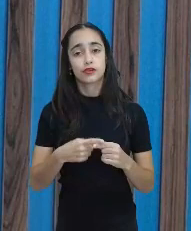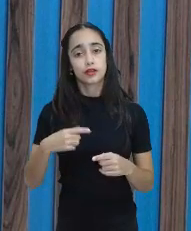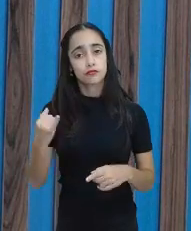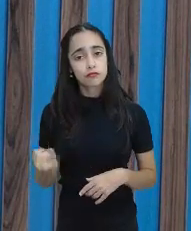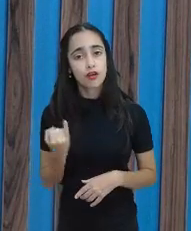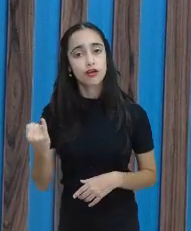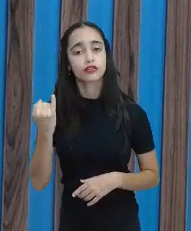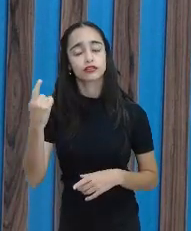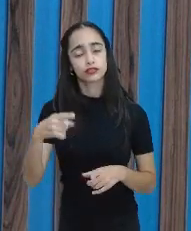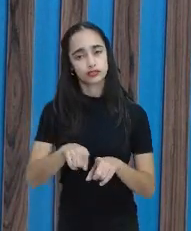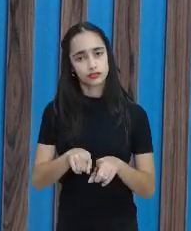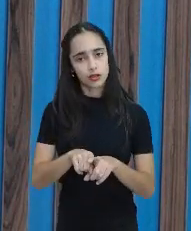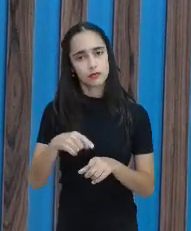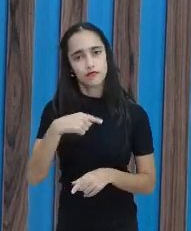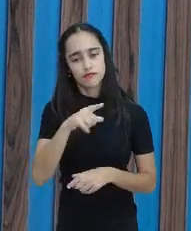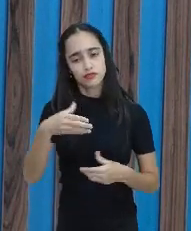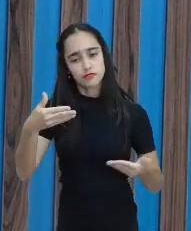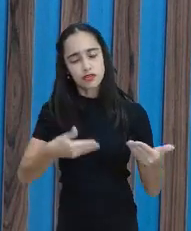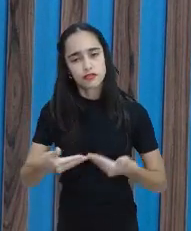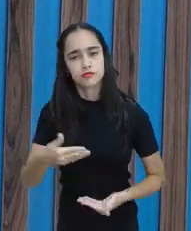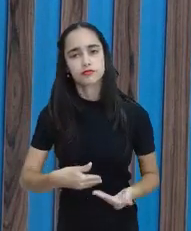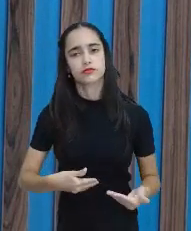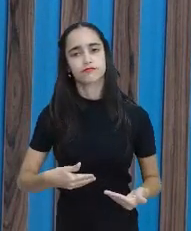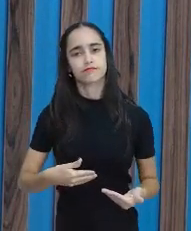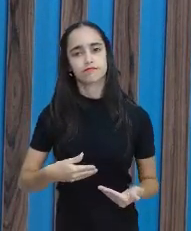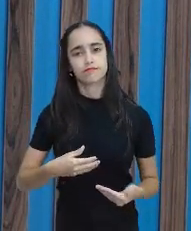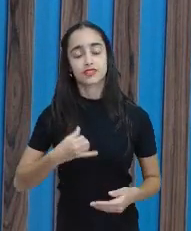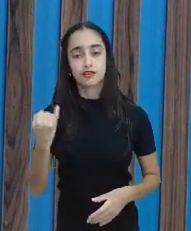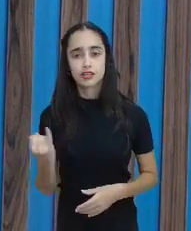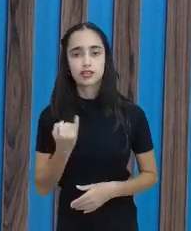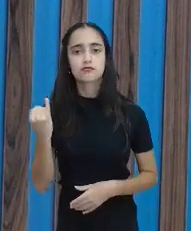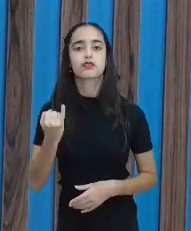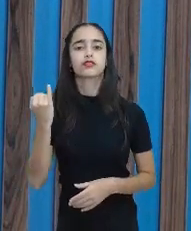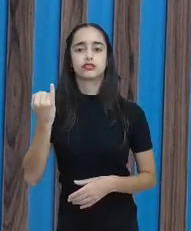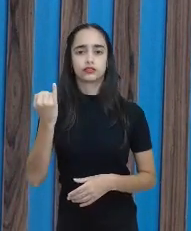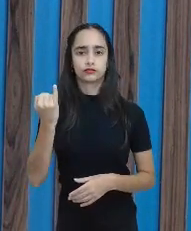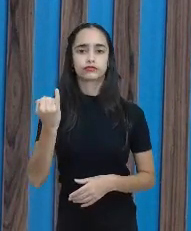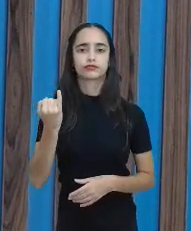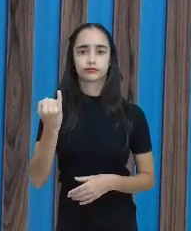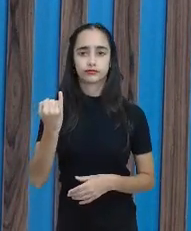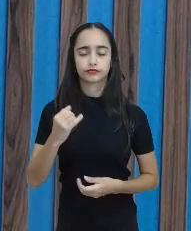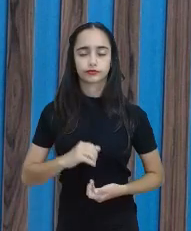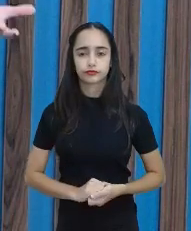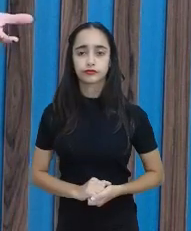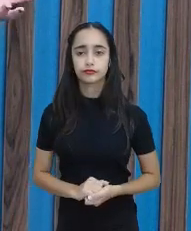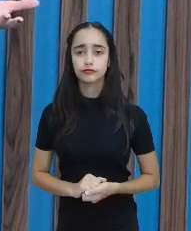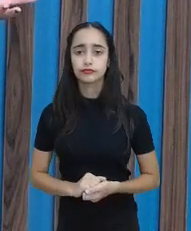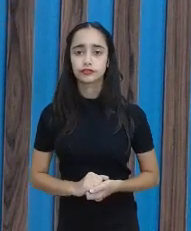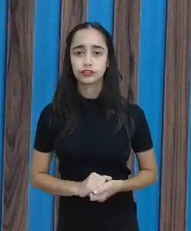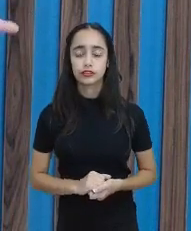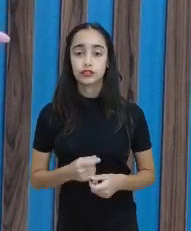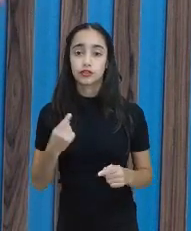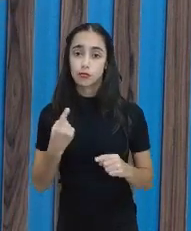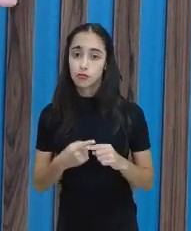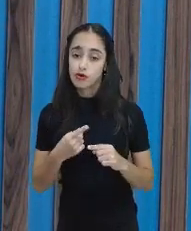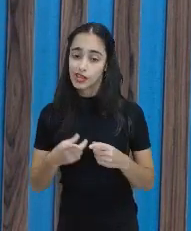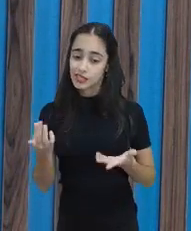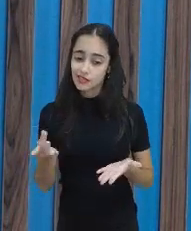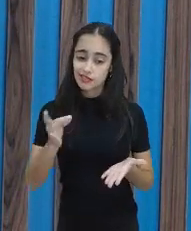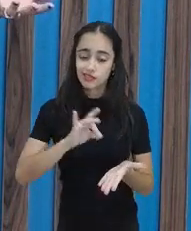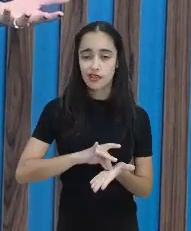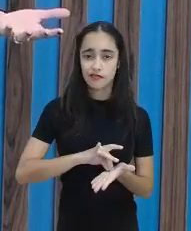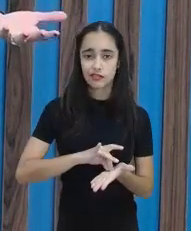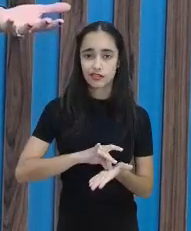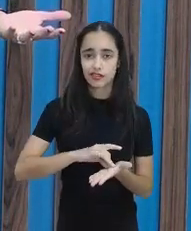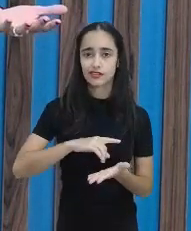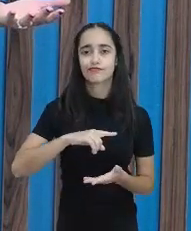importante, né? É importante a gente se engajar e a gente se mobilizar, porque é isso que, de fato, é o